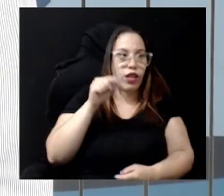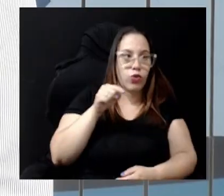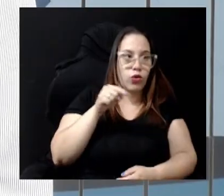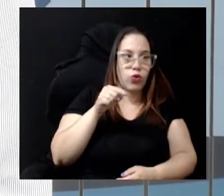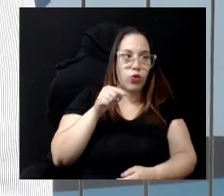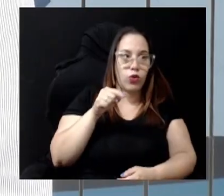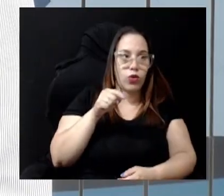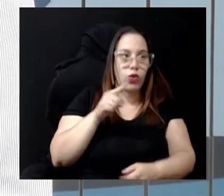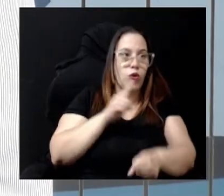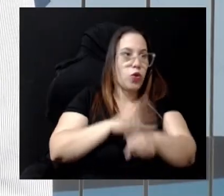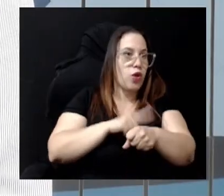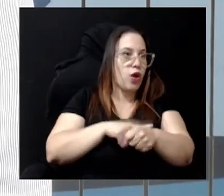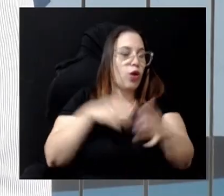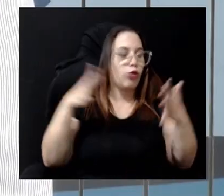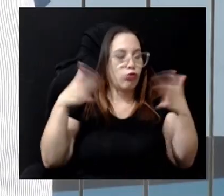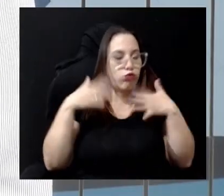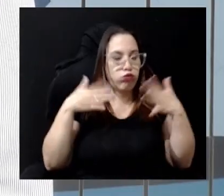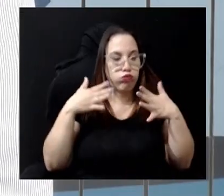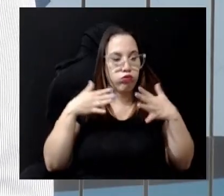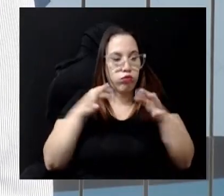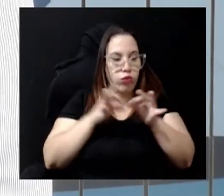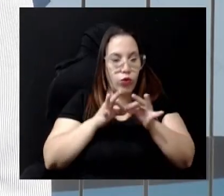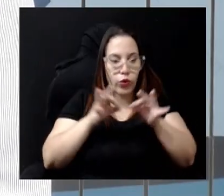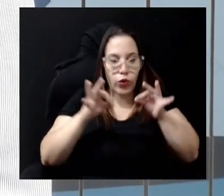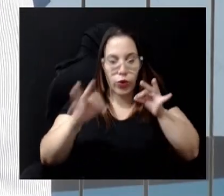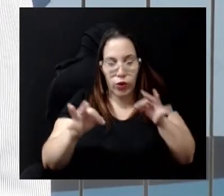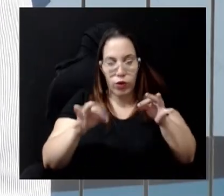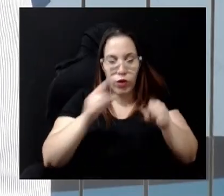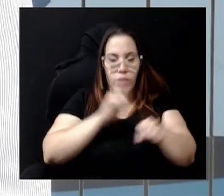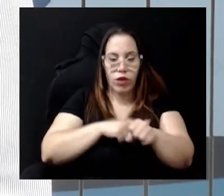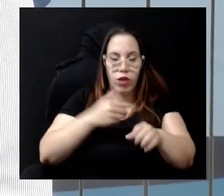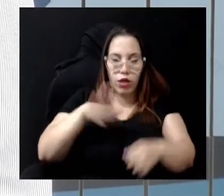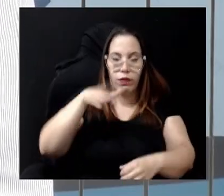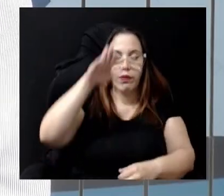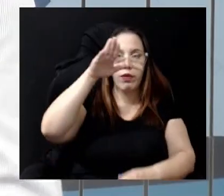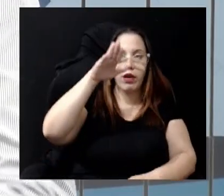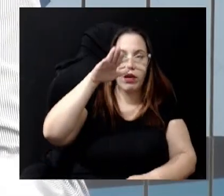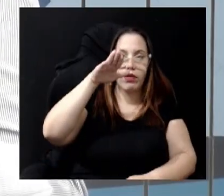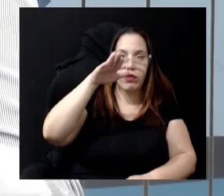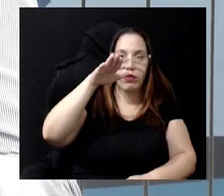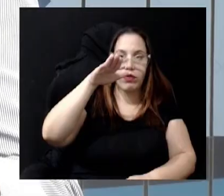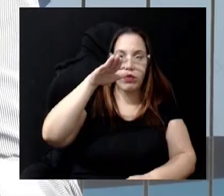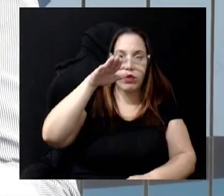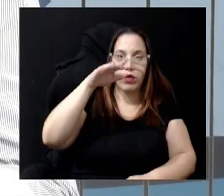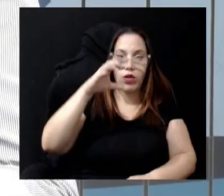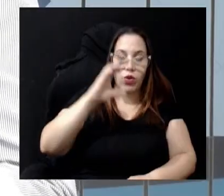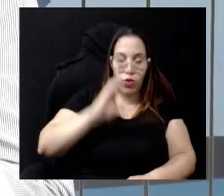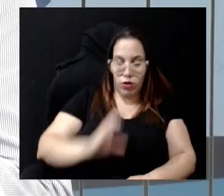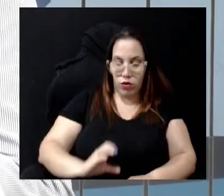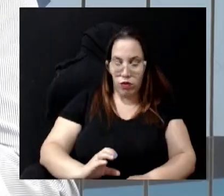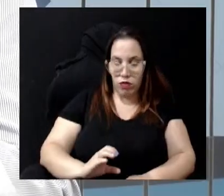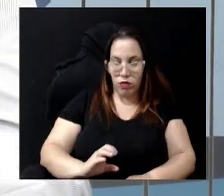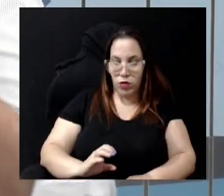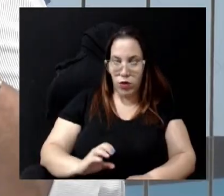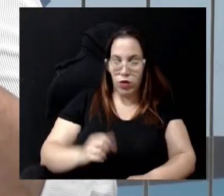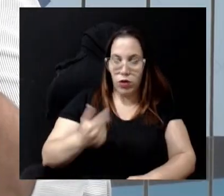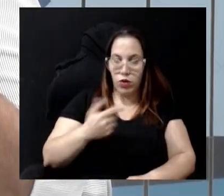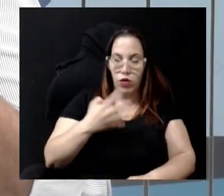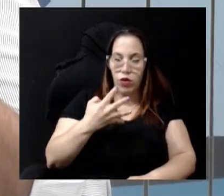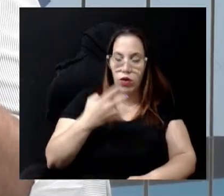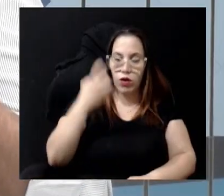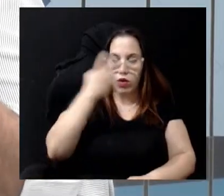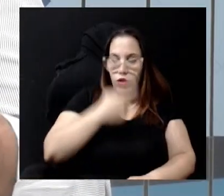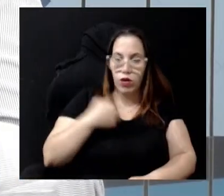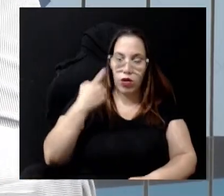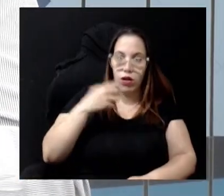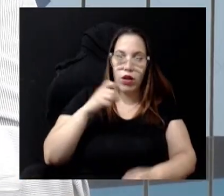verão tende a esticar ou dar um tempo a mais para o cidadão, mesmo que a gente tenha 24 horas à luz do